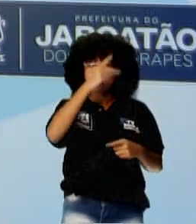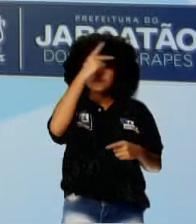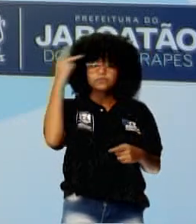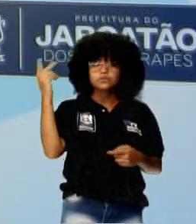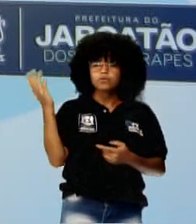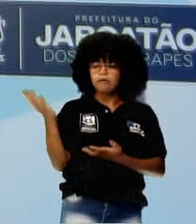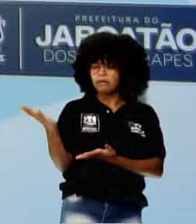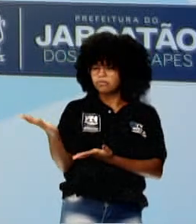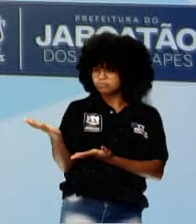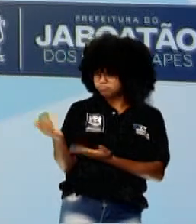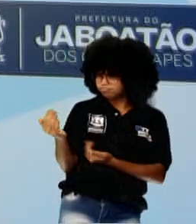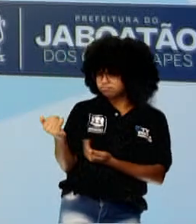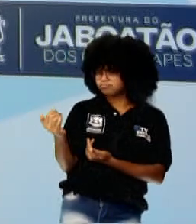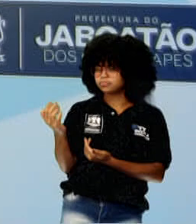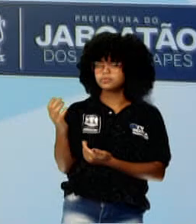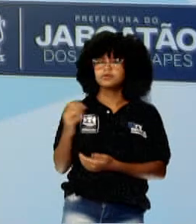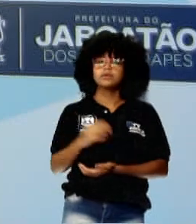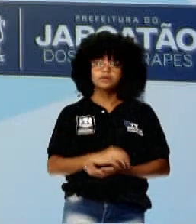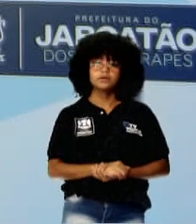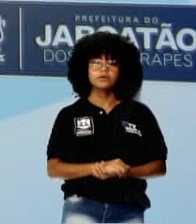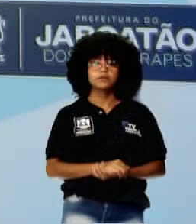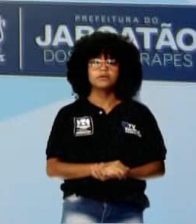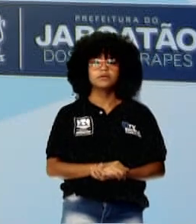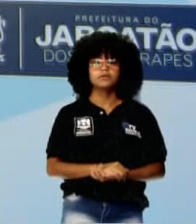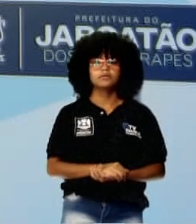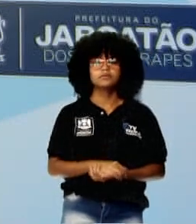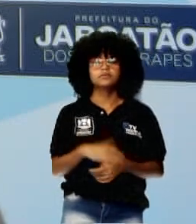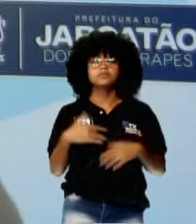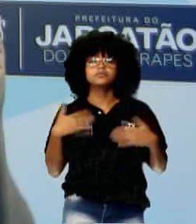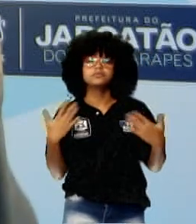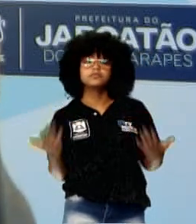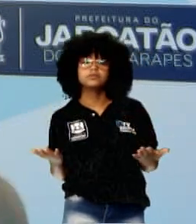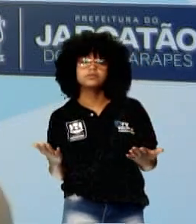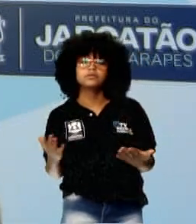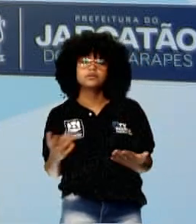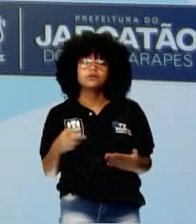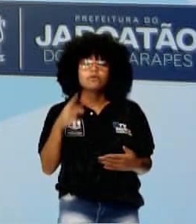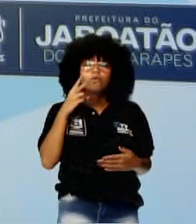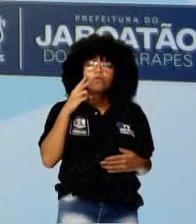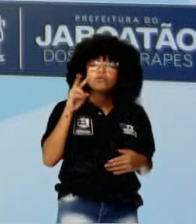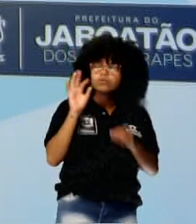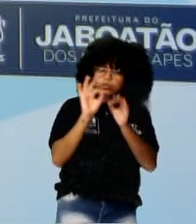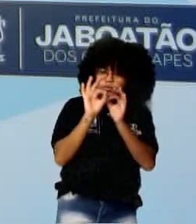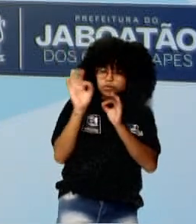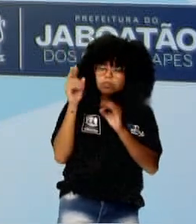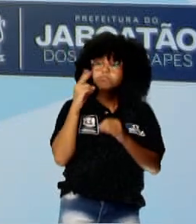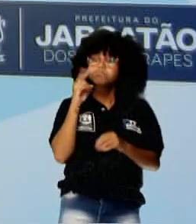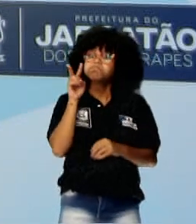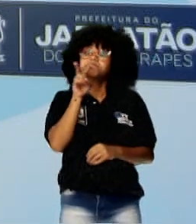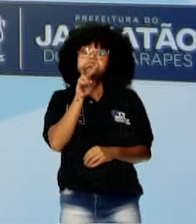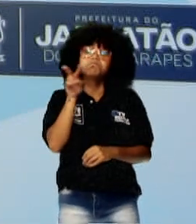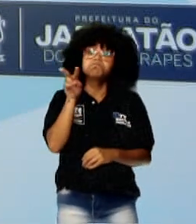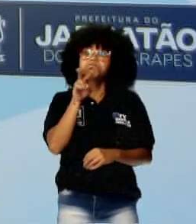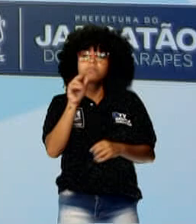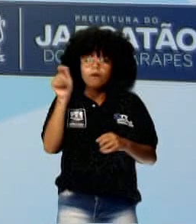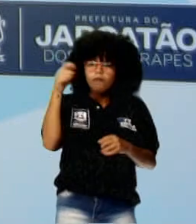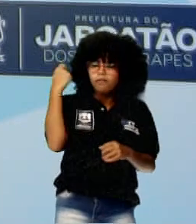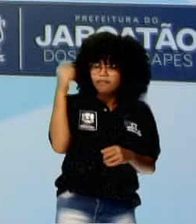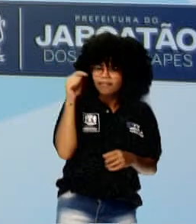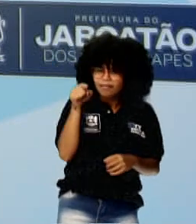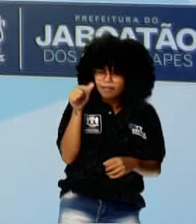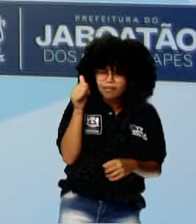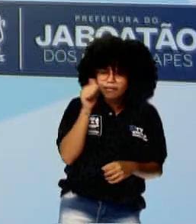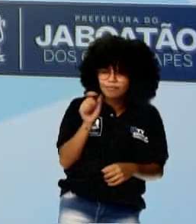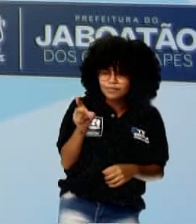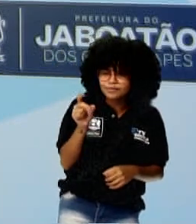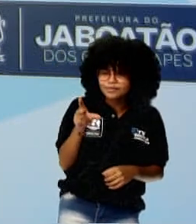bela e que não era rainha, evidentemente. Então ela ficou olhando de longe aqueles pentes bonitos que aquela senhora vendia, até